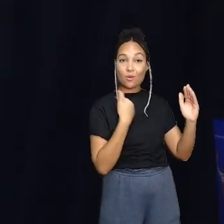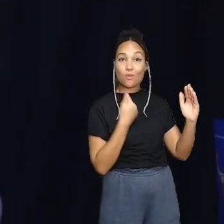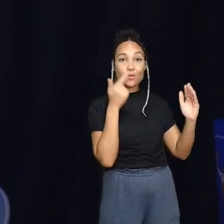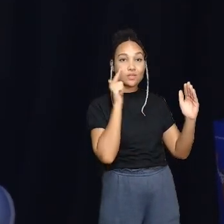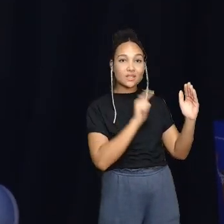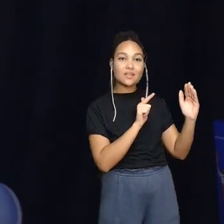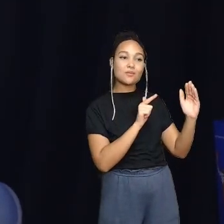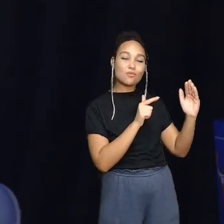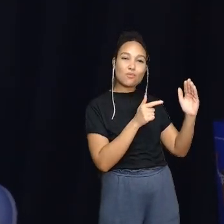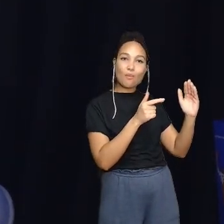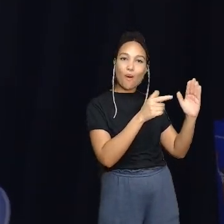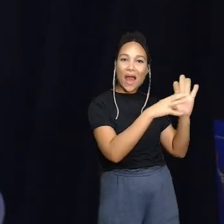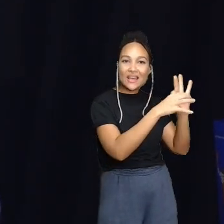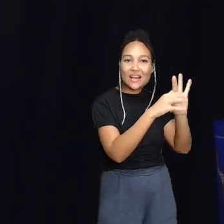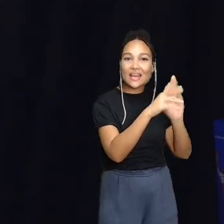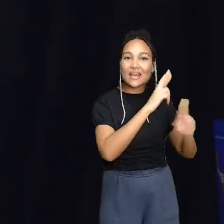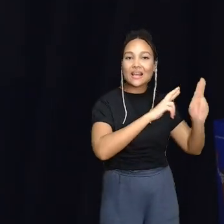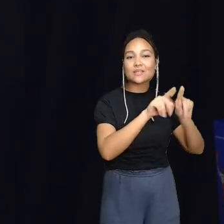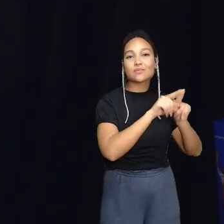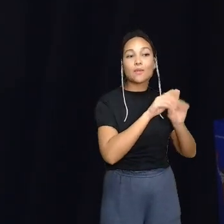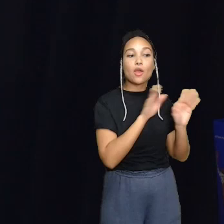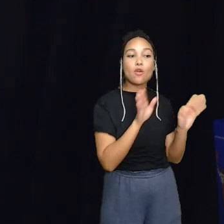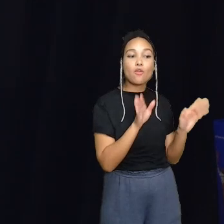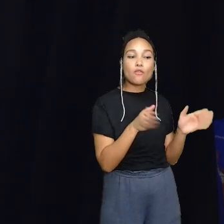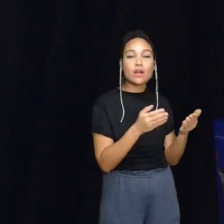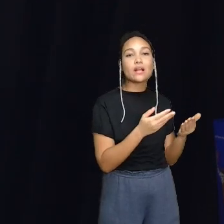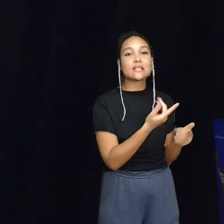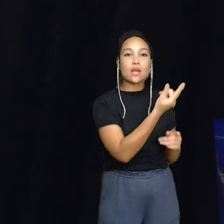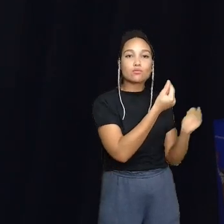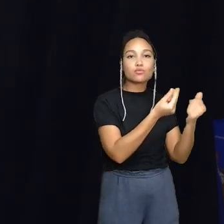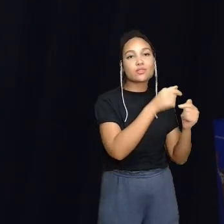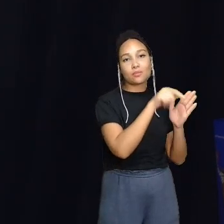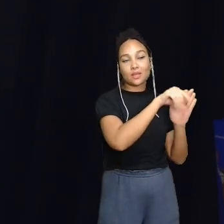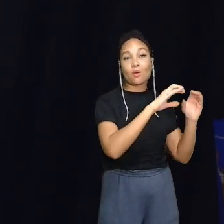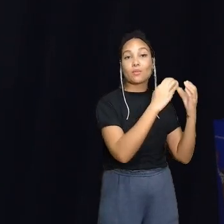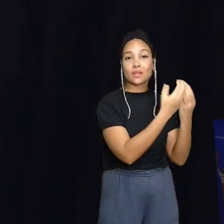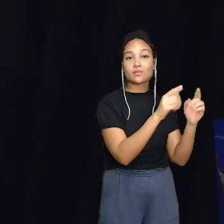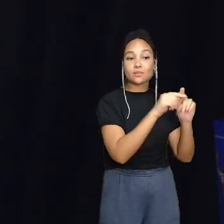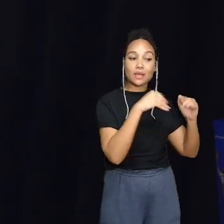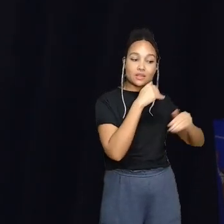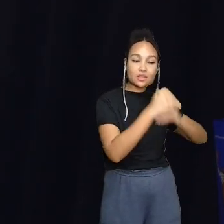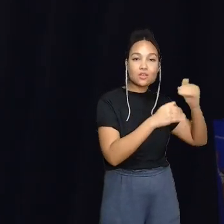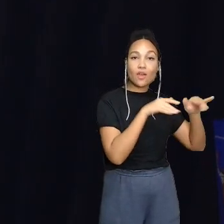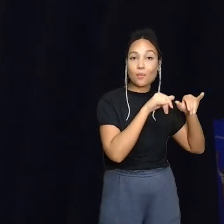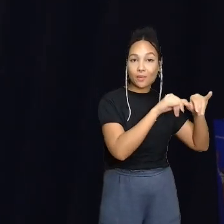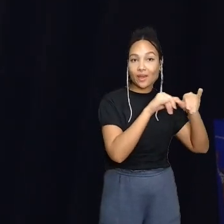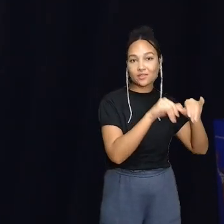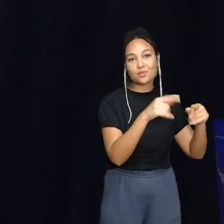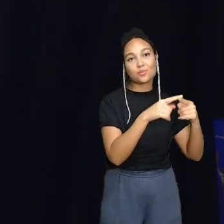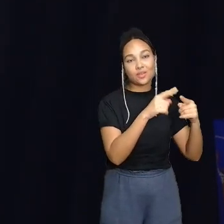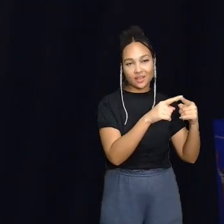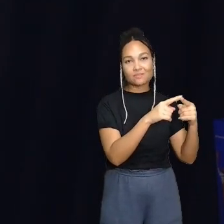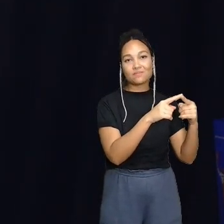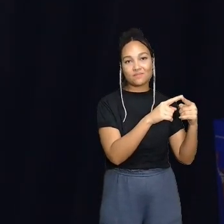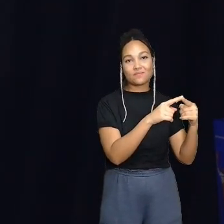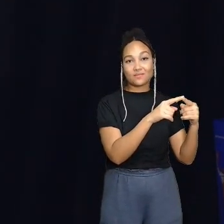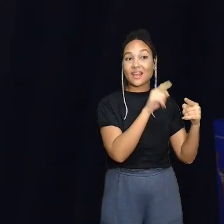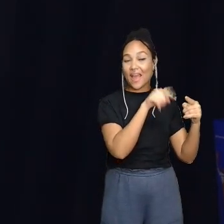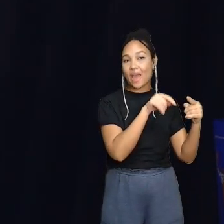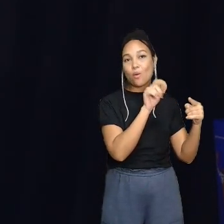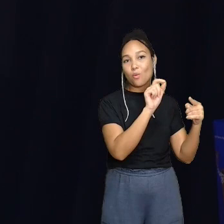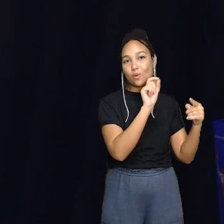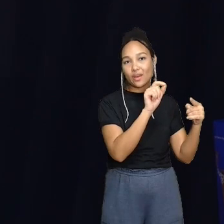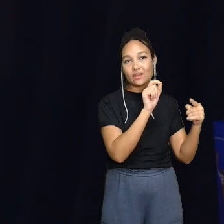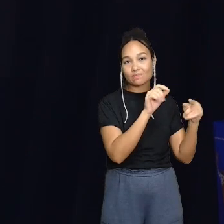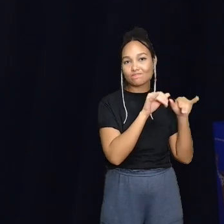comunitários, fortalecer o capital social daquela própria comunidade, desenvolver esses mercadinhos, porque, no final das contas, eles eram os últimos